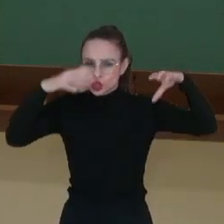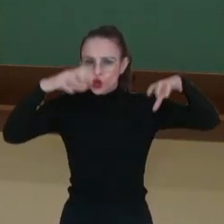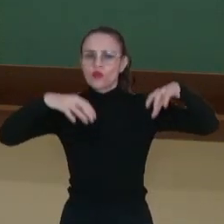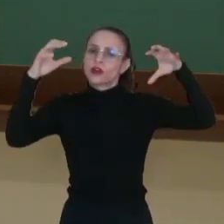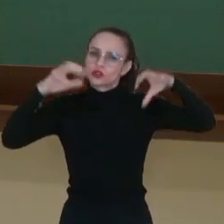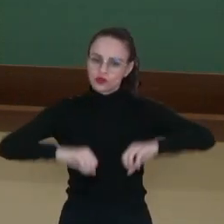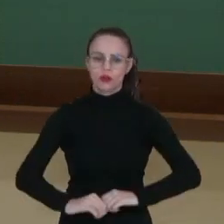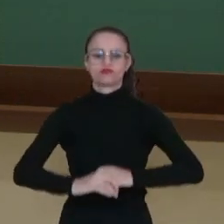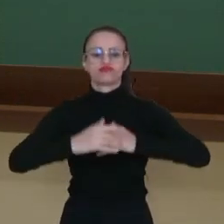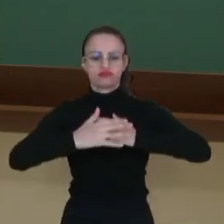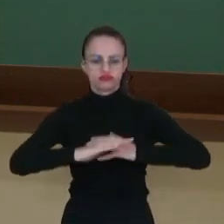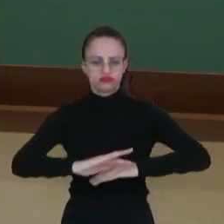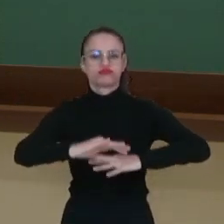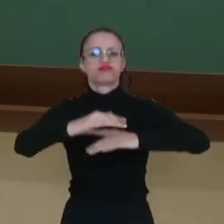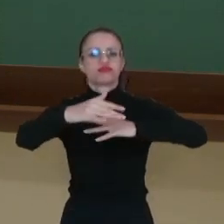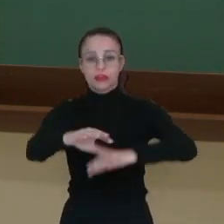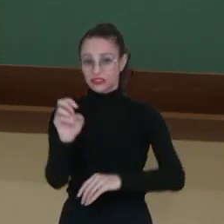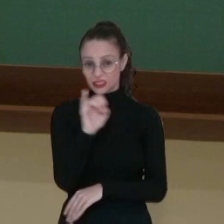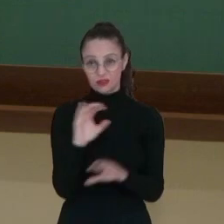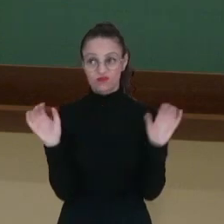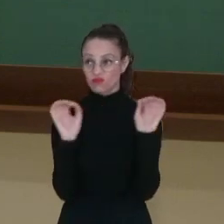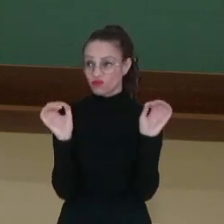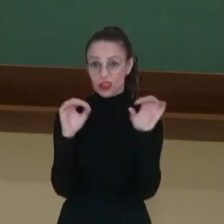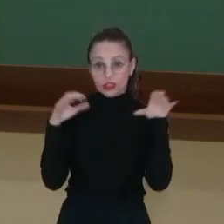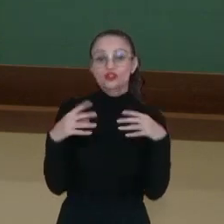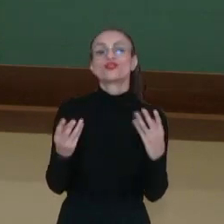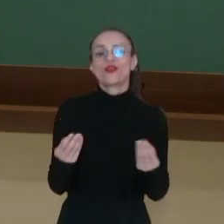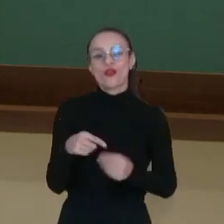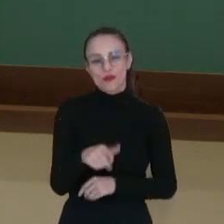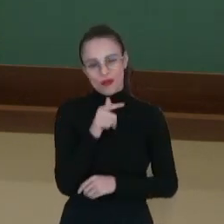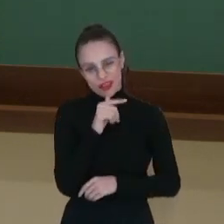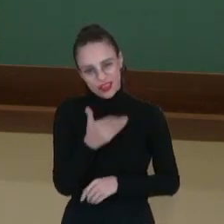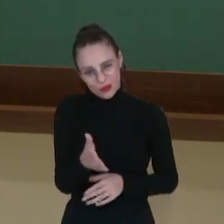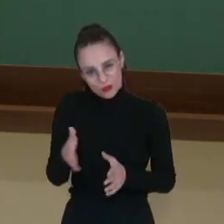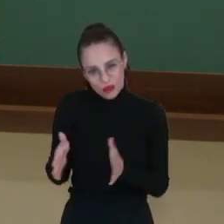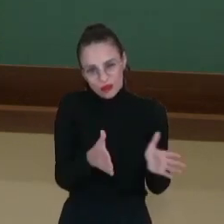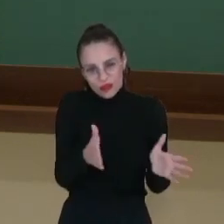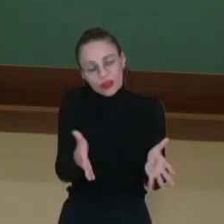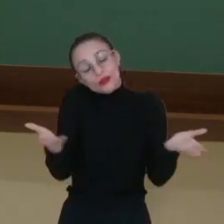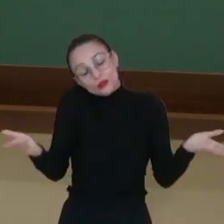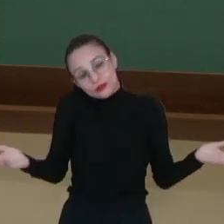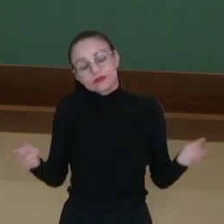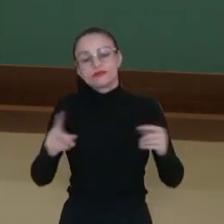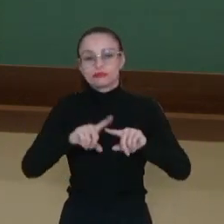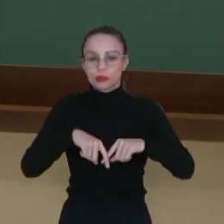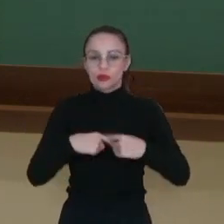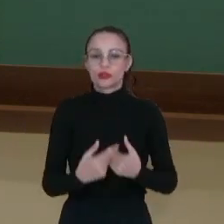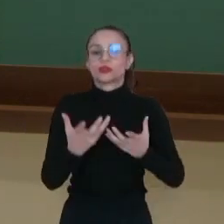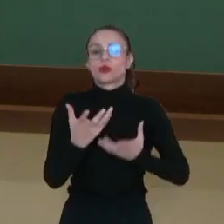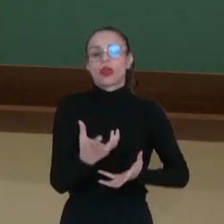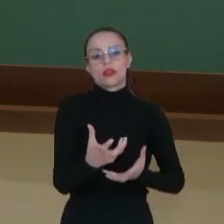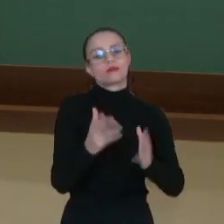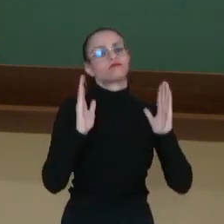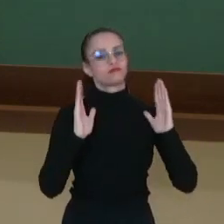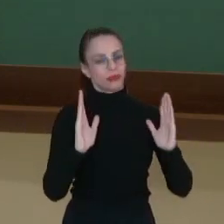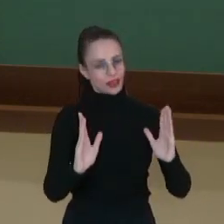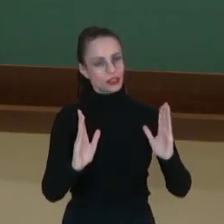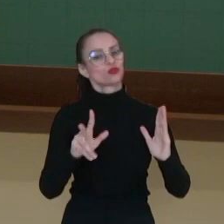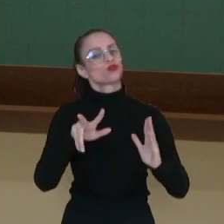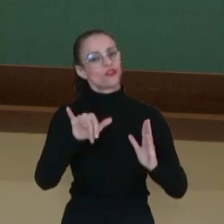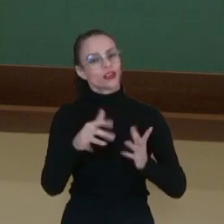alimenta os rios com água. Se eu não tenho a chuva, eu não tenho a água para alimentar os rios, portanto, eles num determinado período